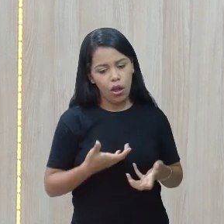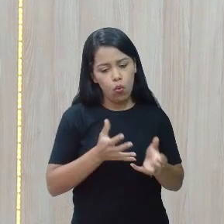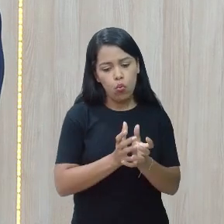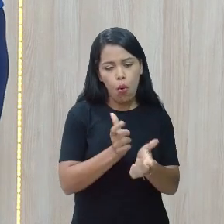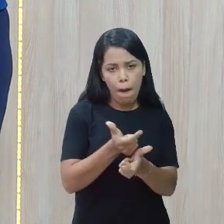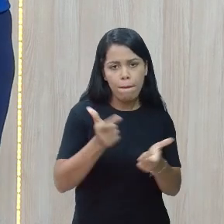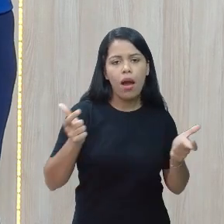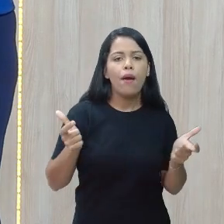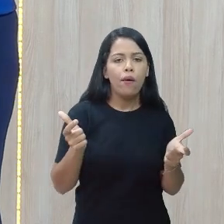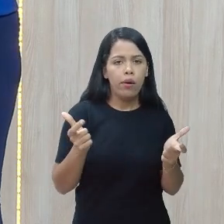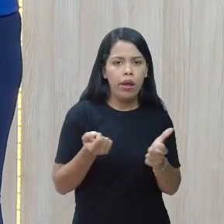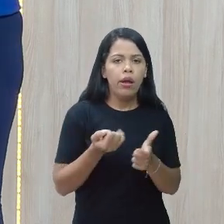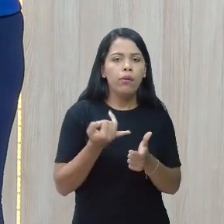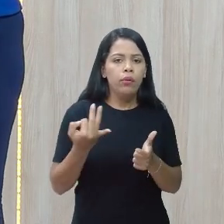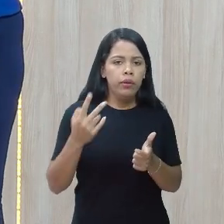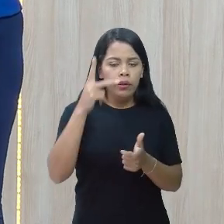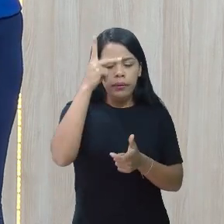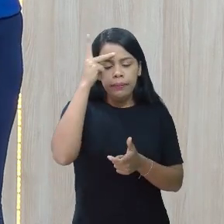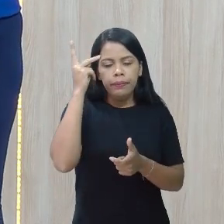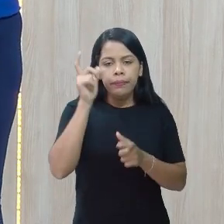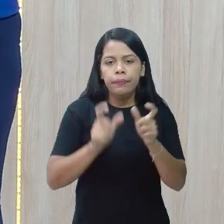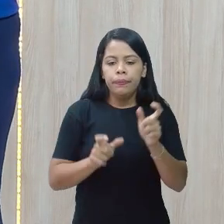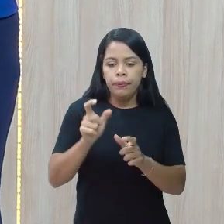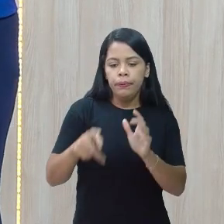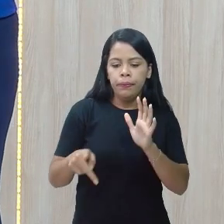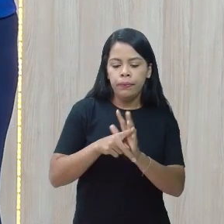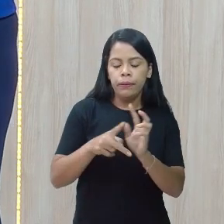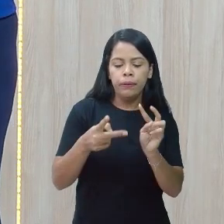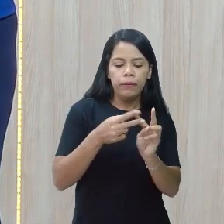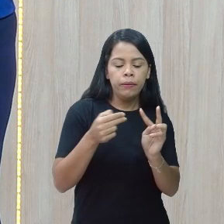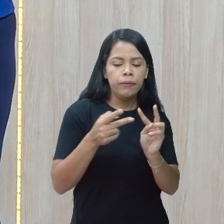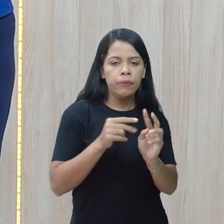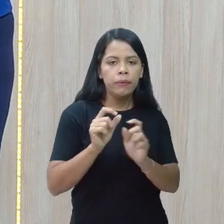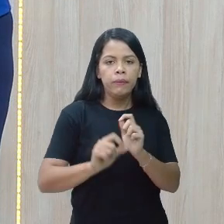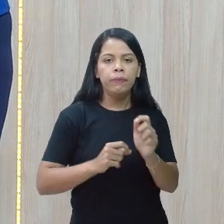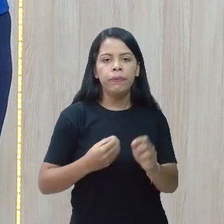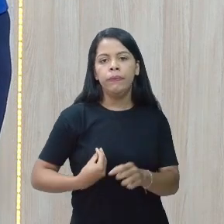grande quantidade de pessoas indígenas vivem,